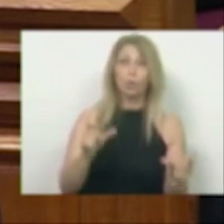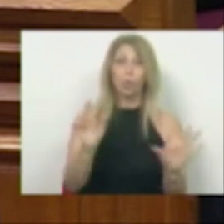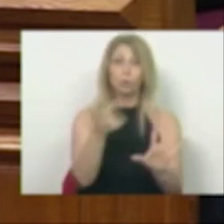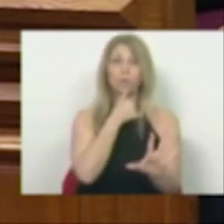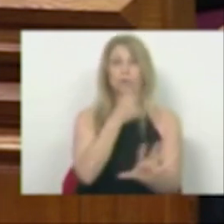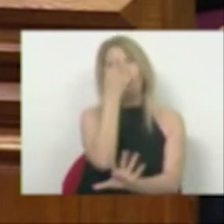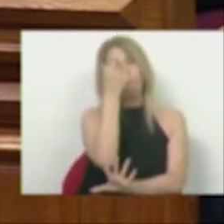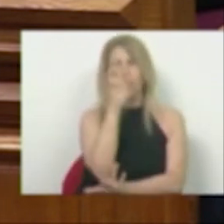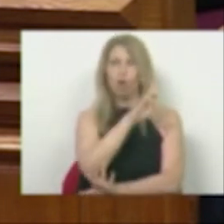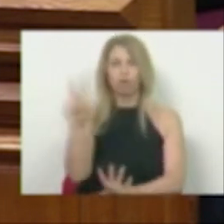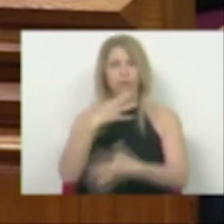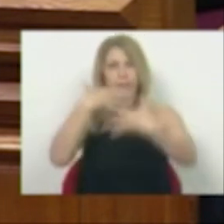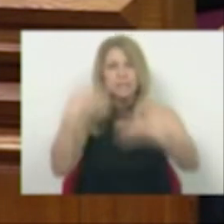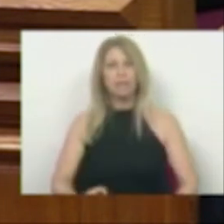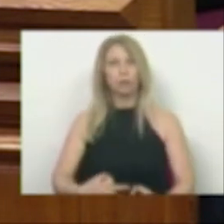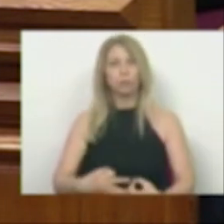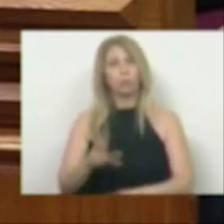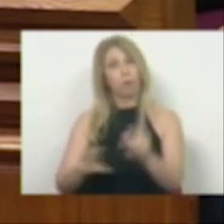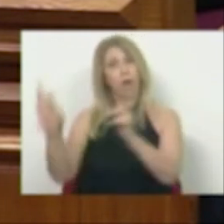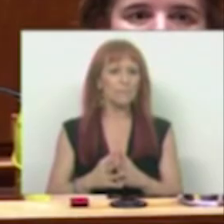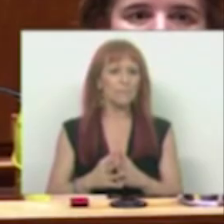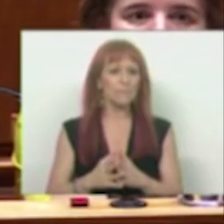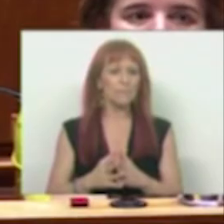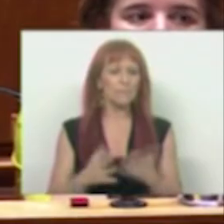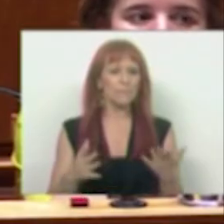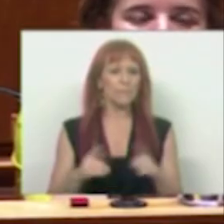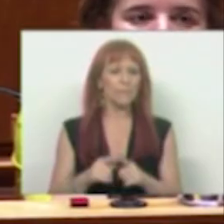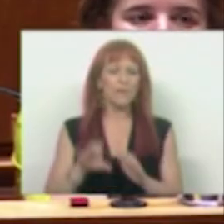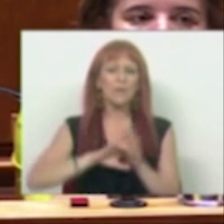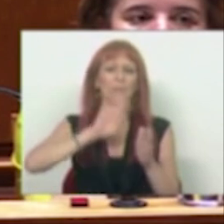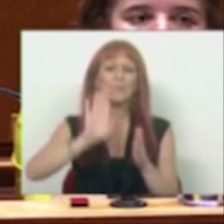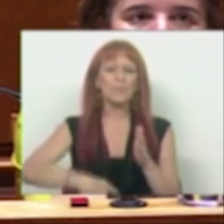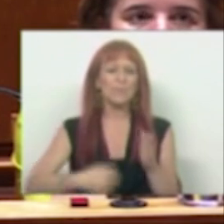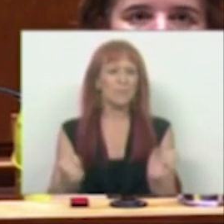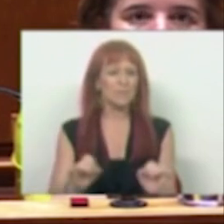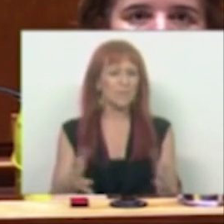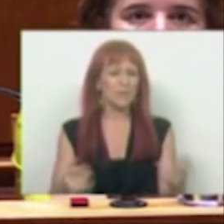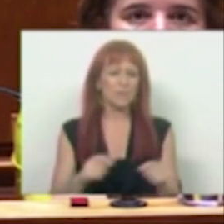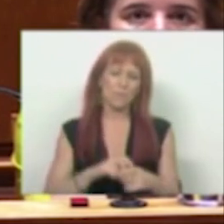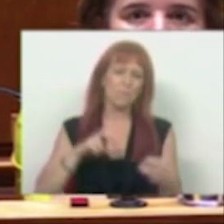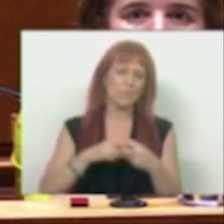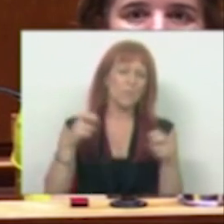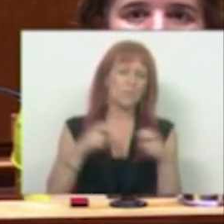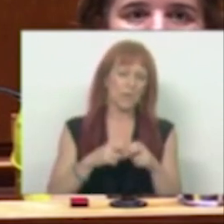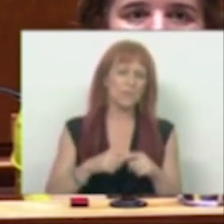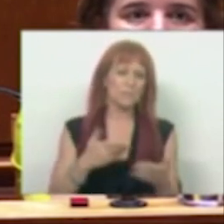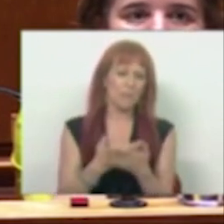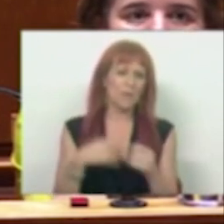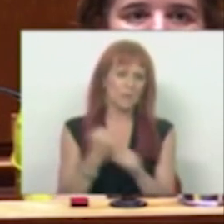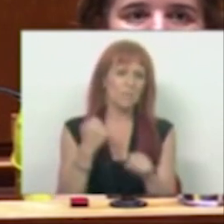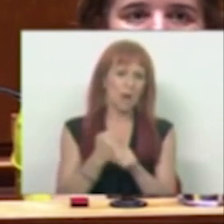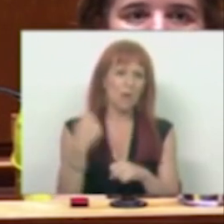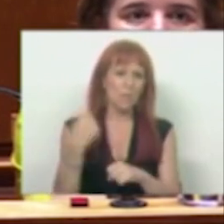dos preços e aumentar salários e pensões? A precariedade é uma chaga do nosso mercado de